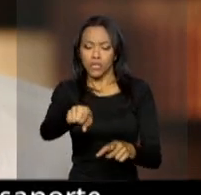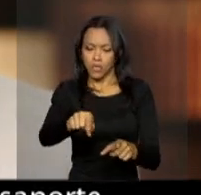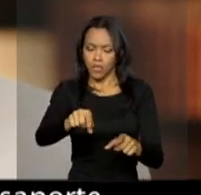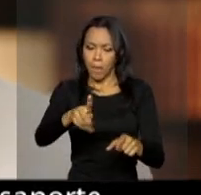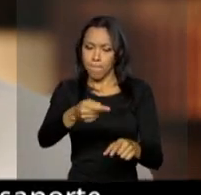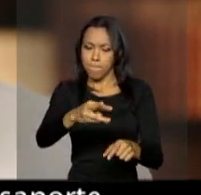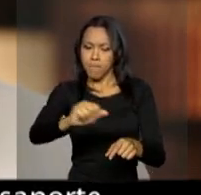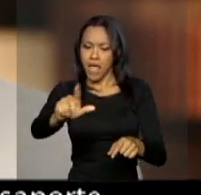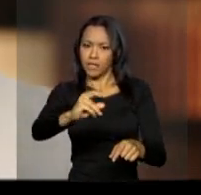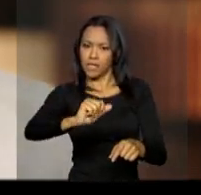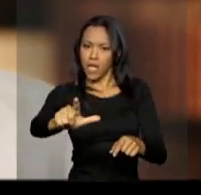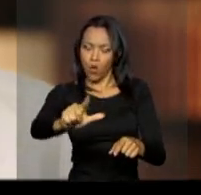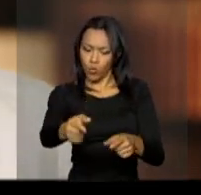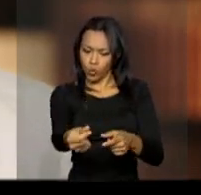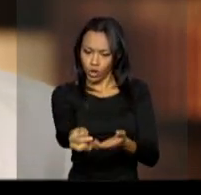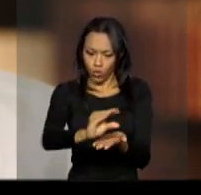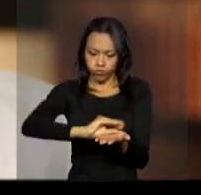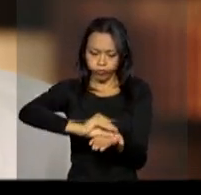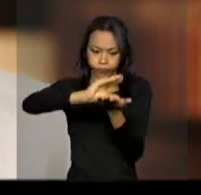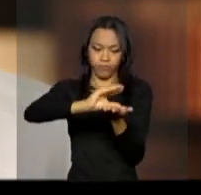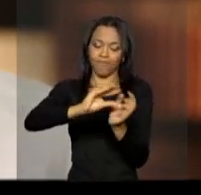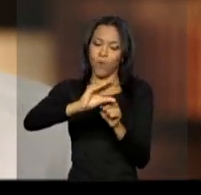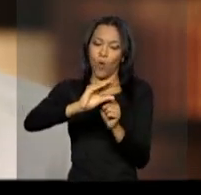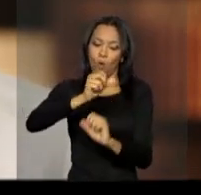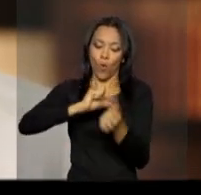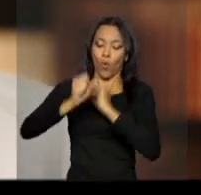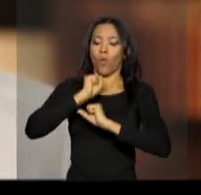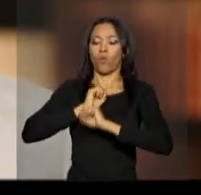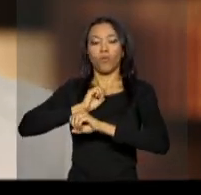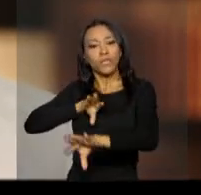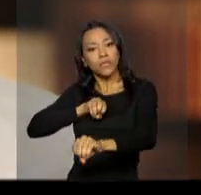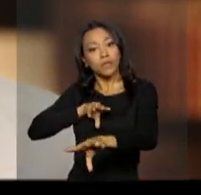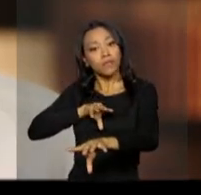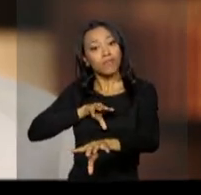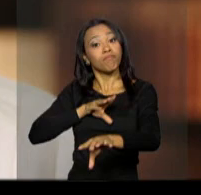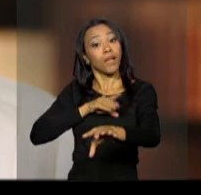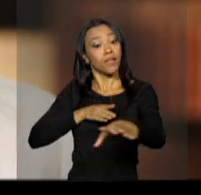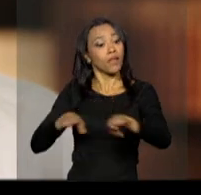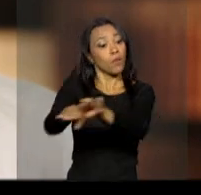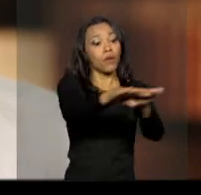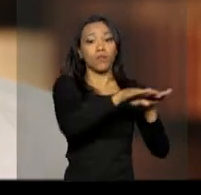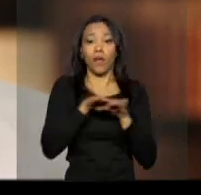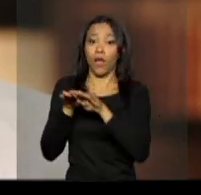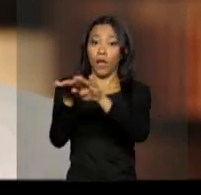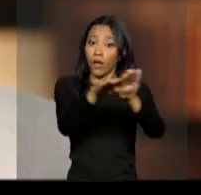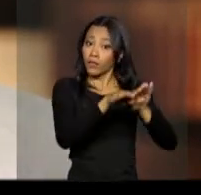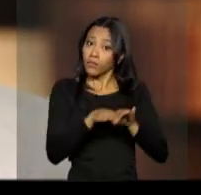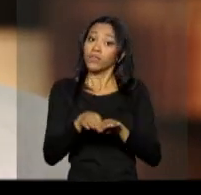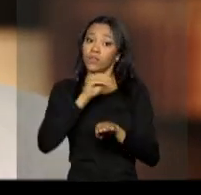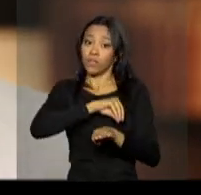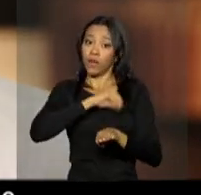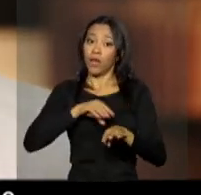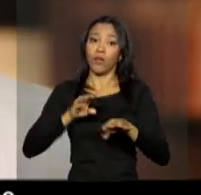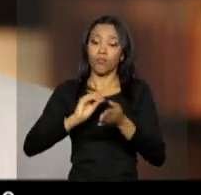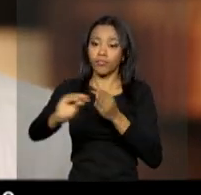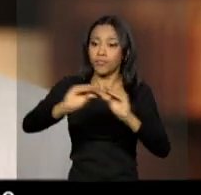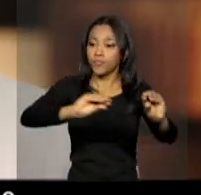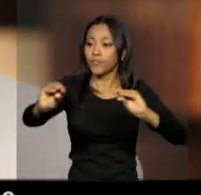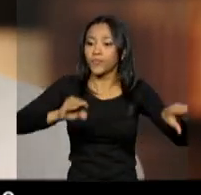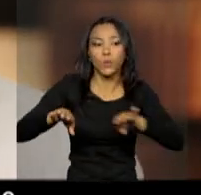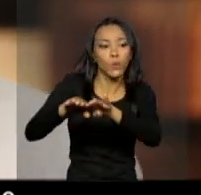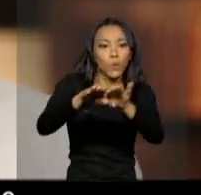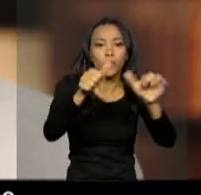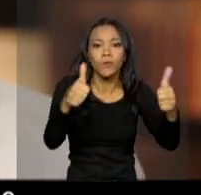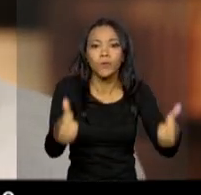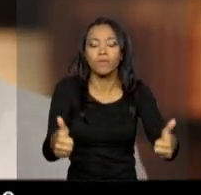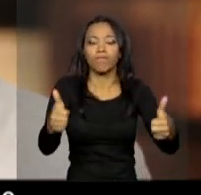nosso passaporte para uma sociedade futura, mais justa e com melhor distribuição de renda. A batida